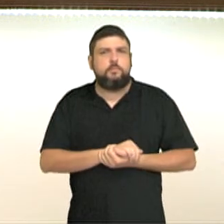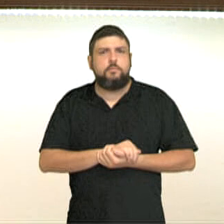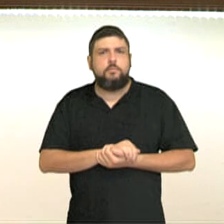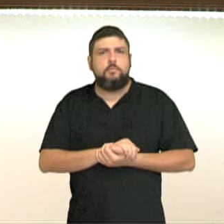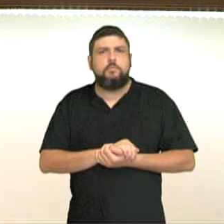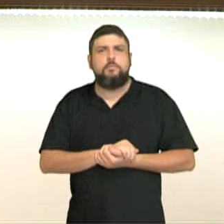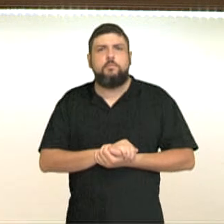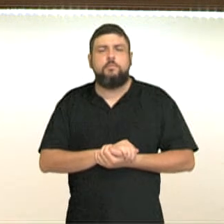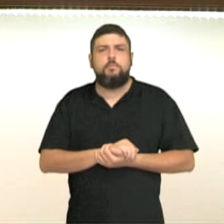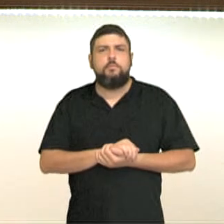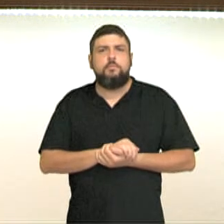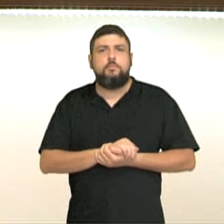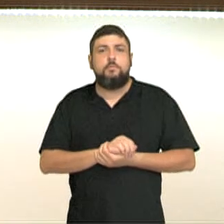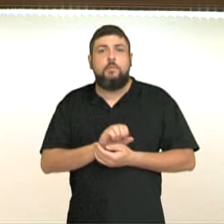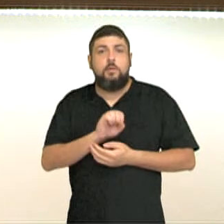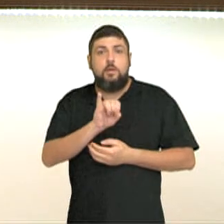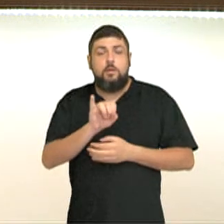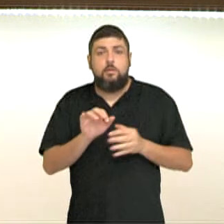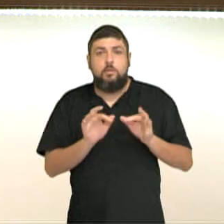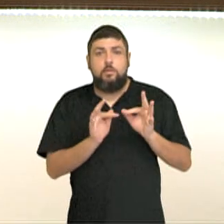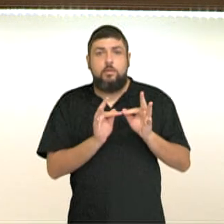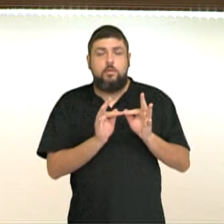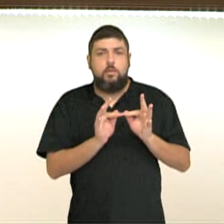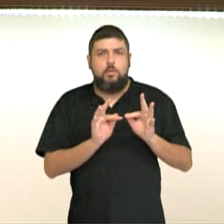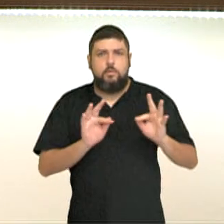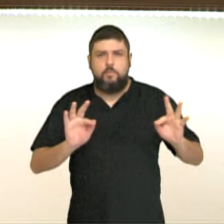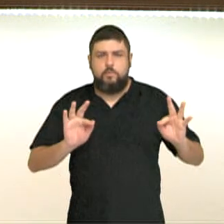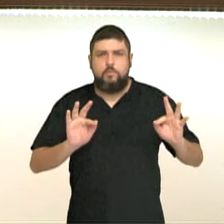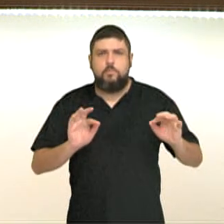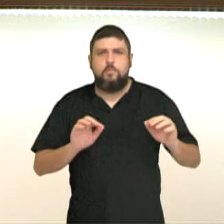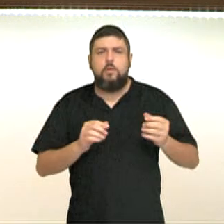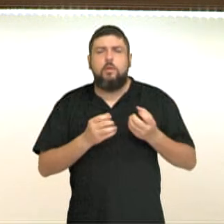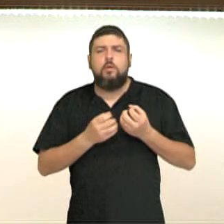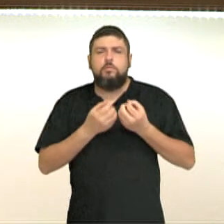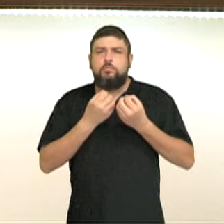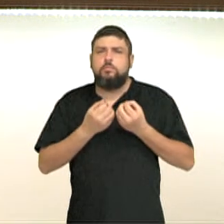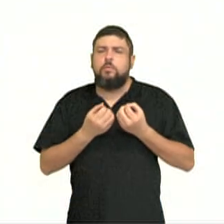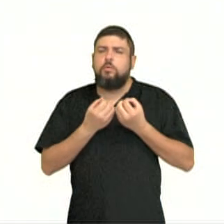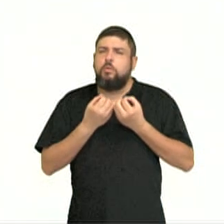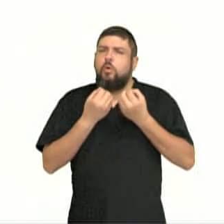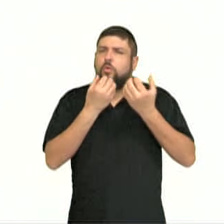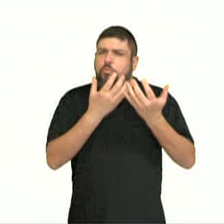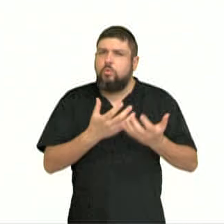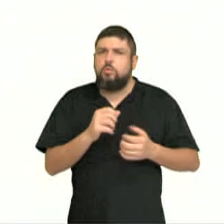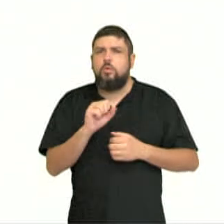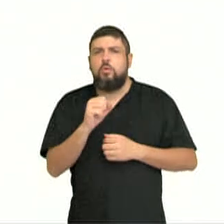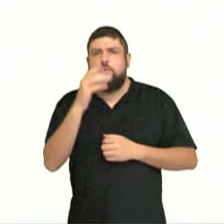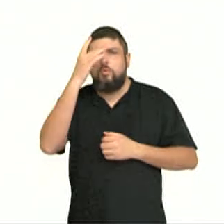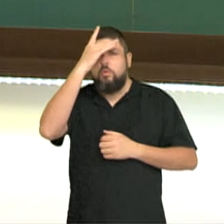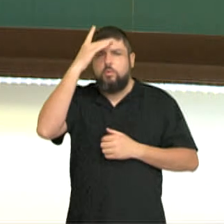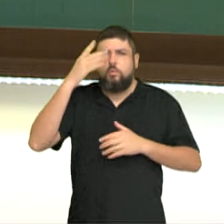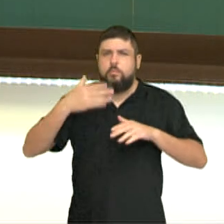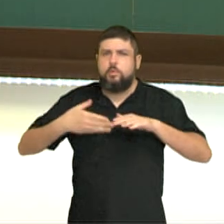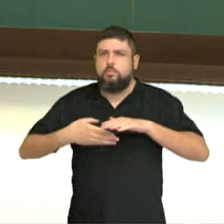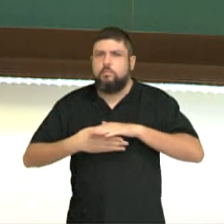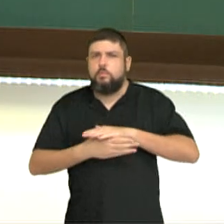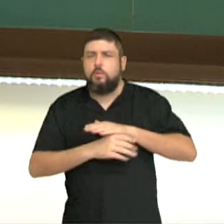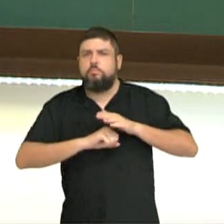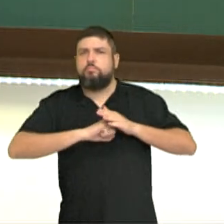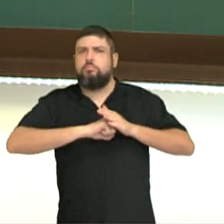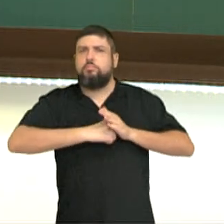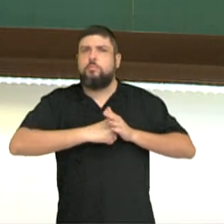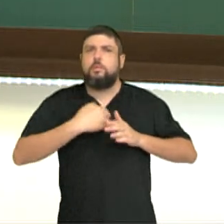tenho uma oração, conta-se que 8 ladrões se trancaram na casa da moeda de Espanha, eu tenho